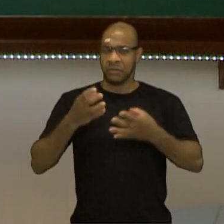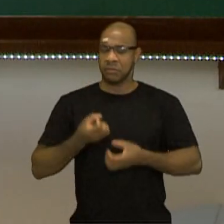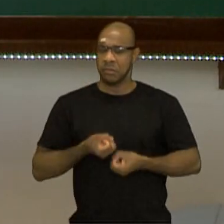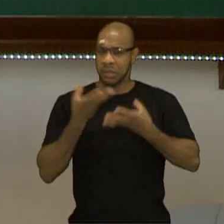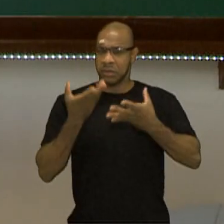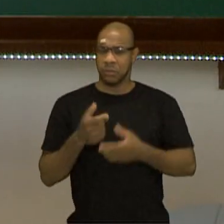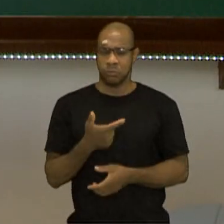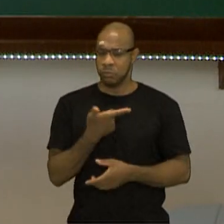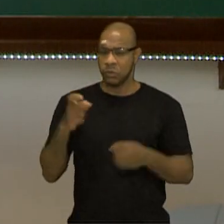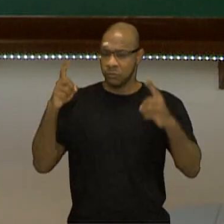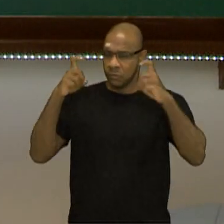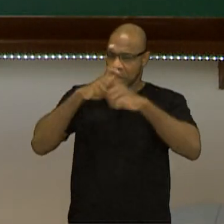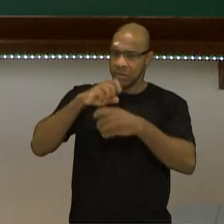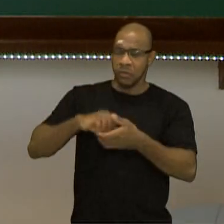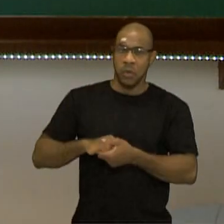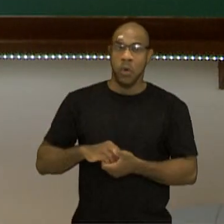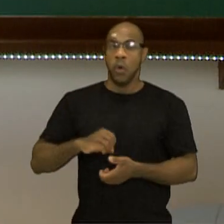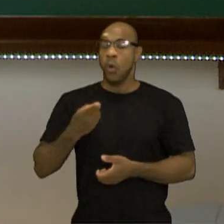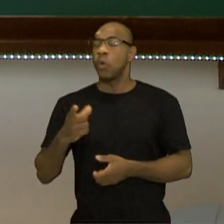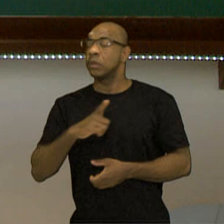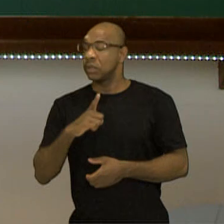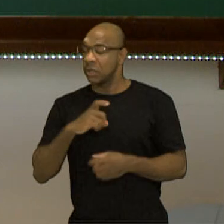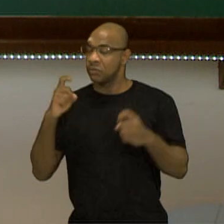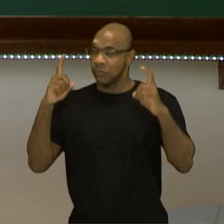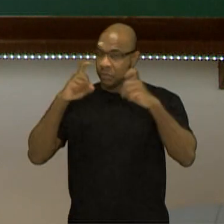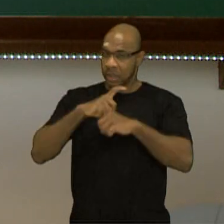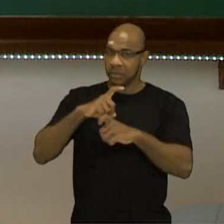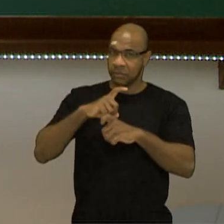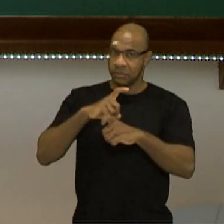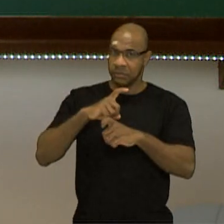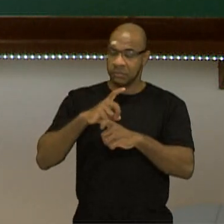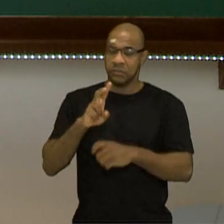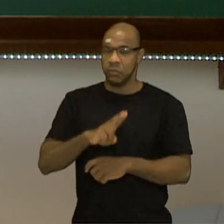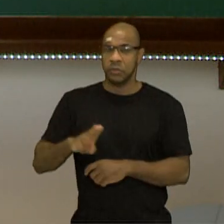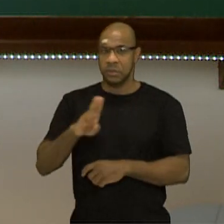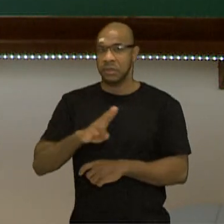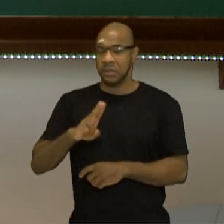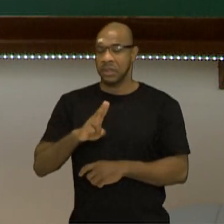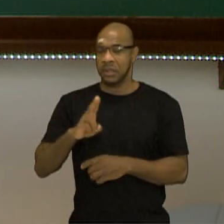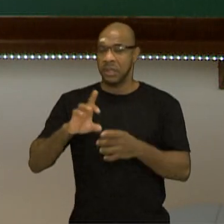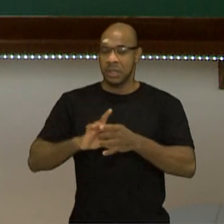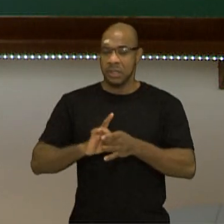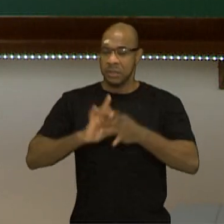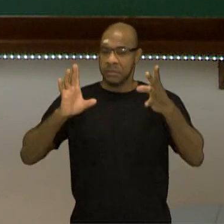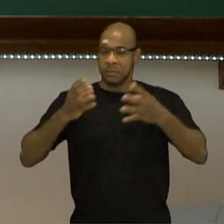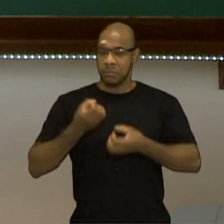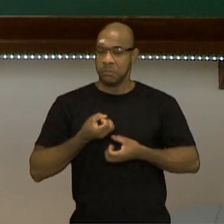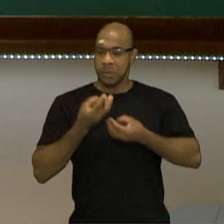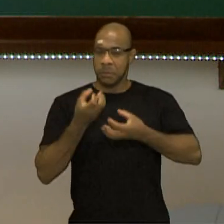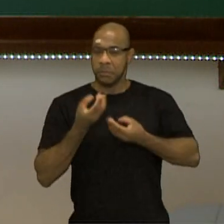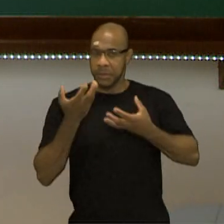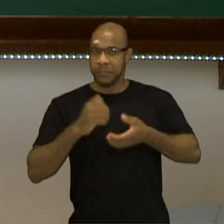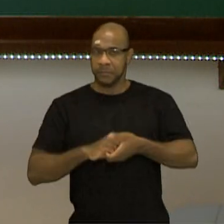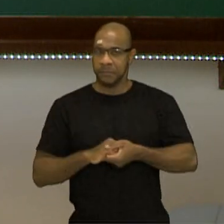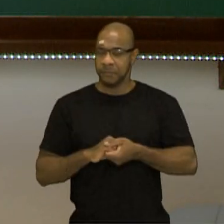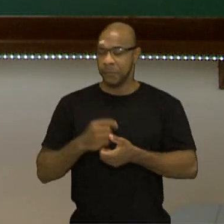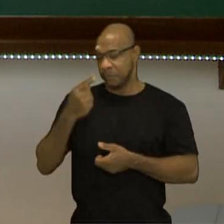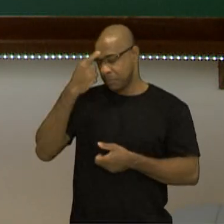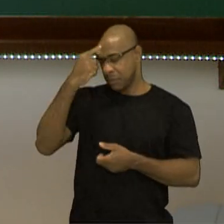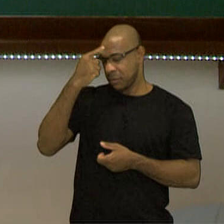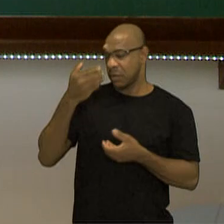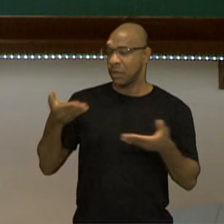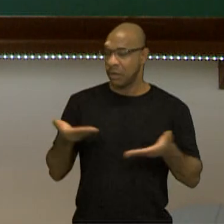dificuldade? Ou a imprensa tem dificuldade em utilizar essa liberdade de expressão? Vamos pensar um